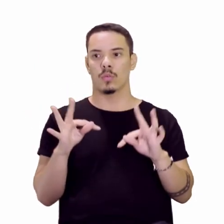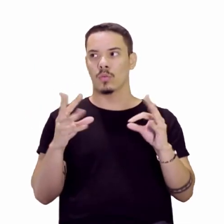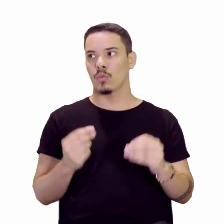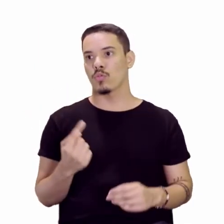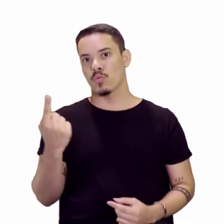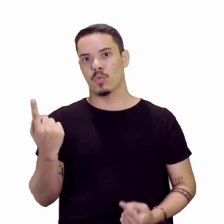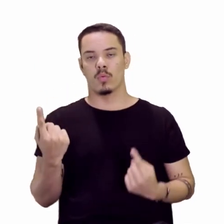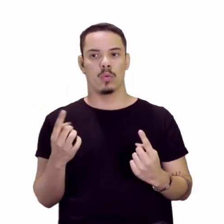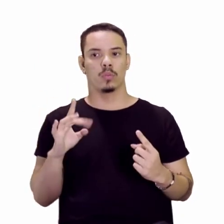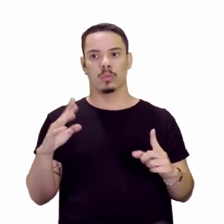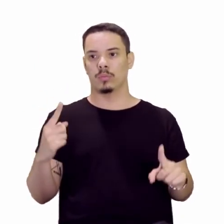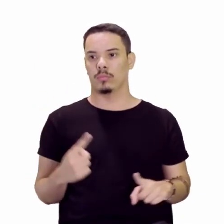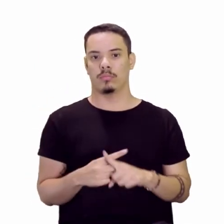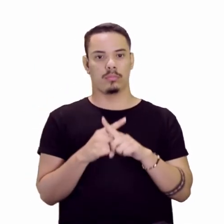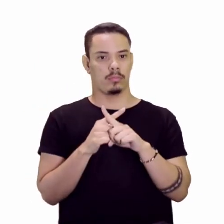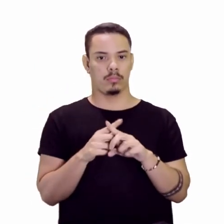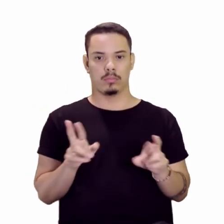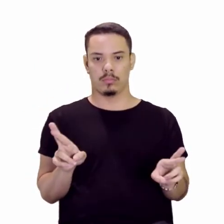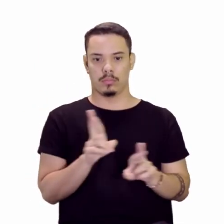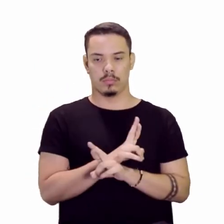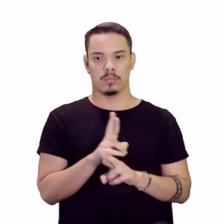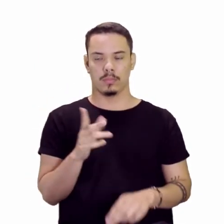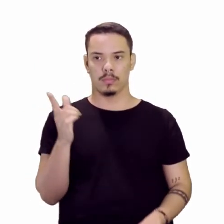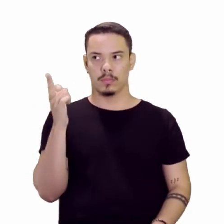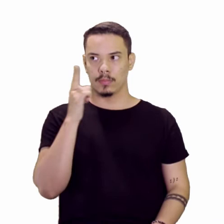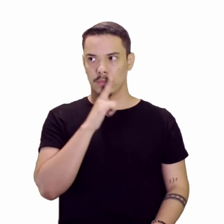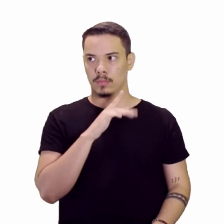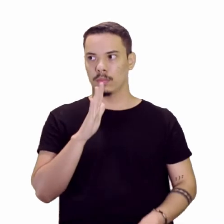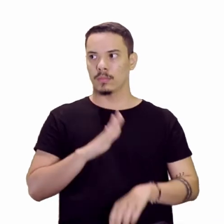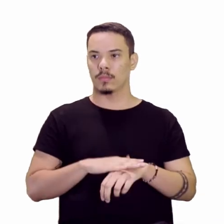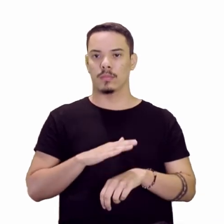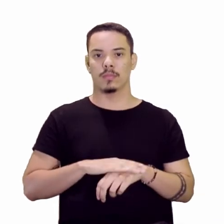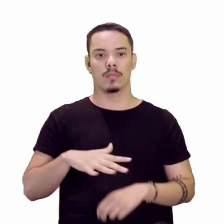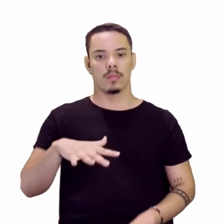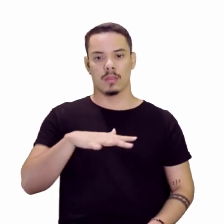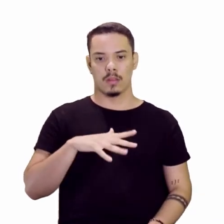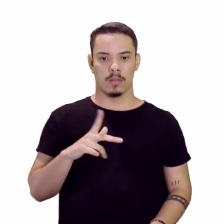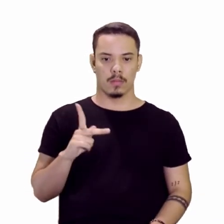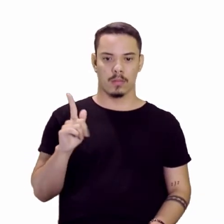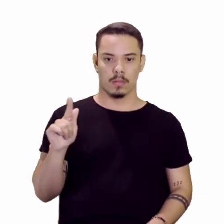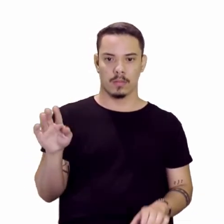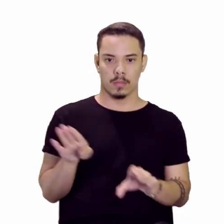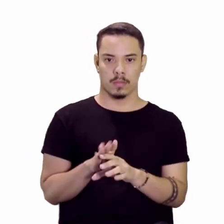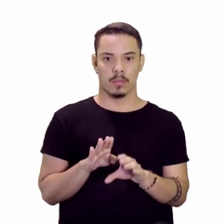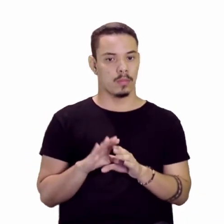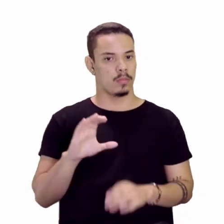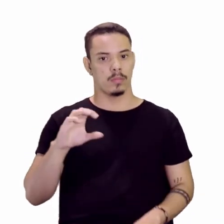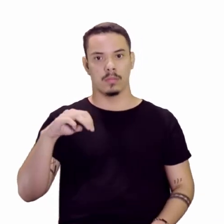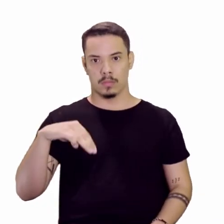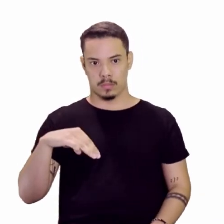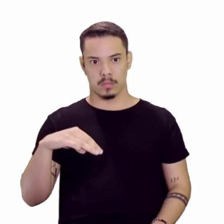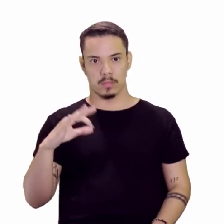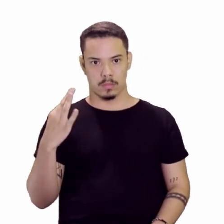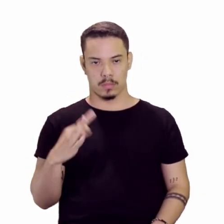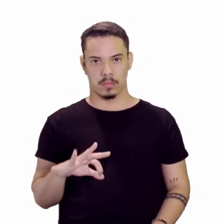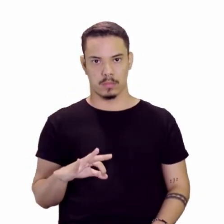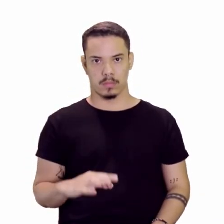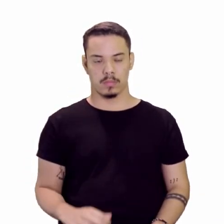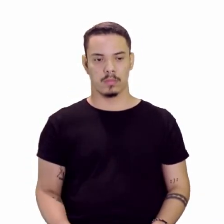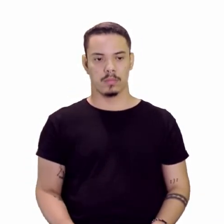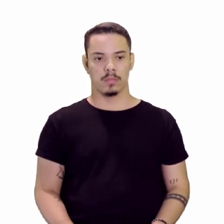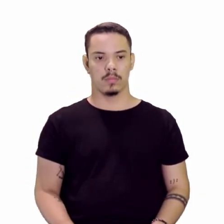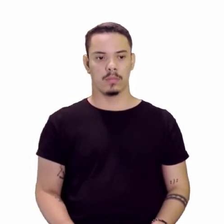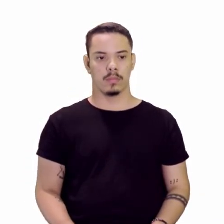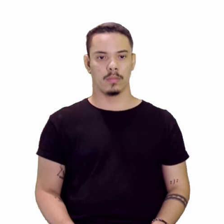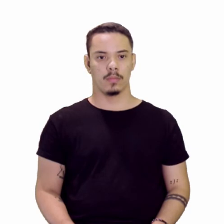é só você multiplicar por Que 10 já a menos 6. relacionou tanto a parte do quilograma como a parte do centímetro, né? Do metros.